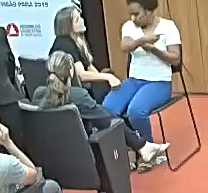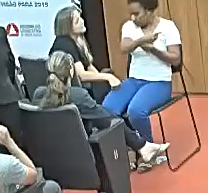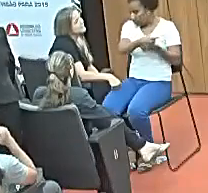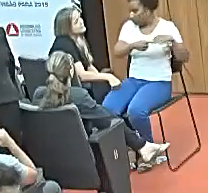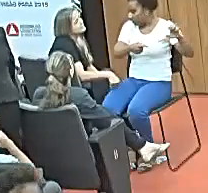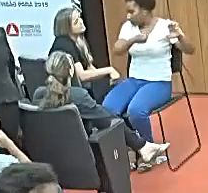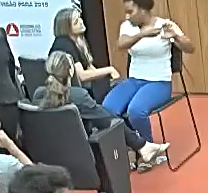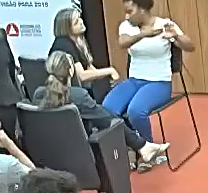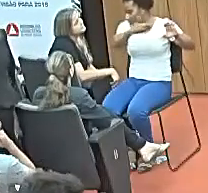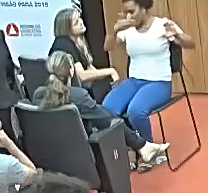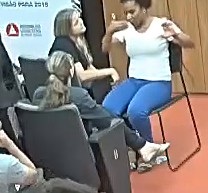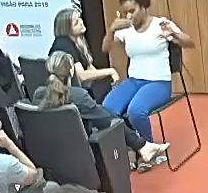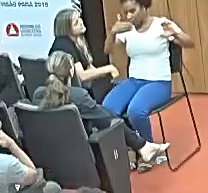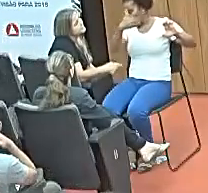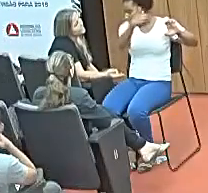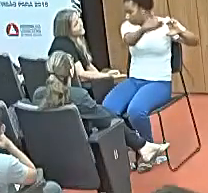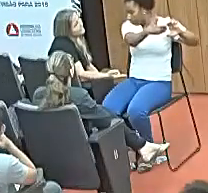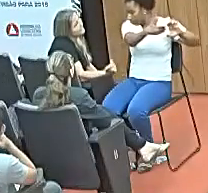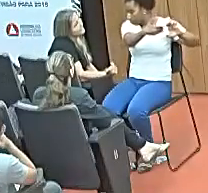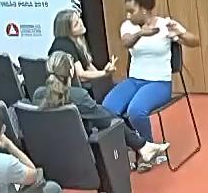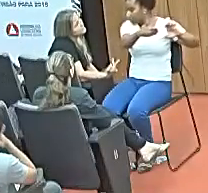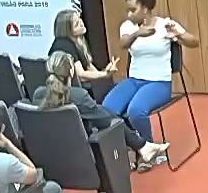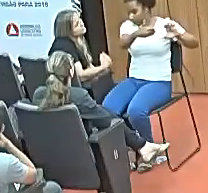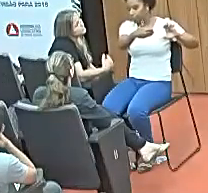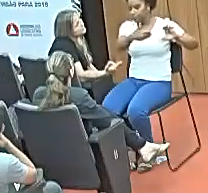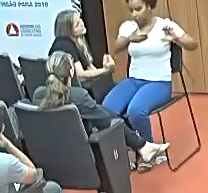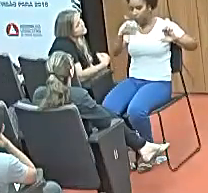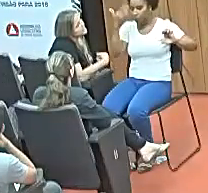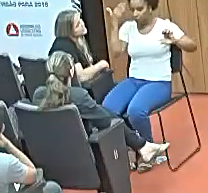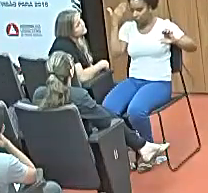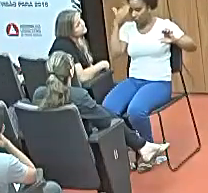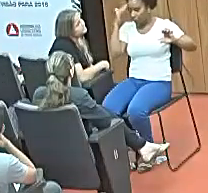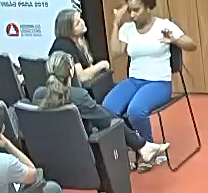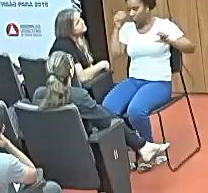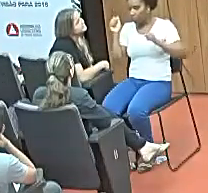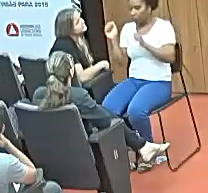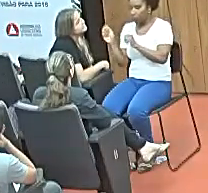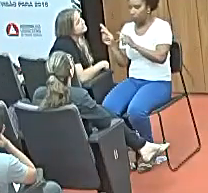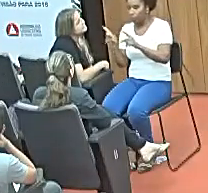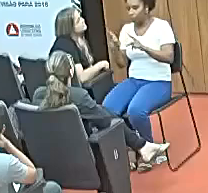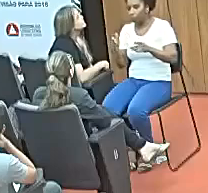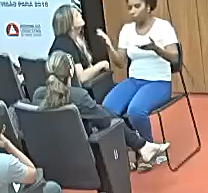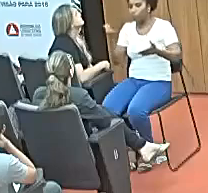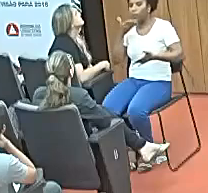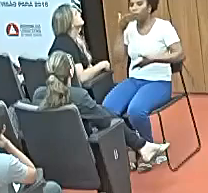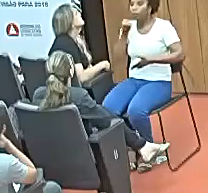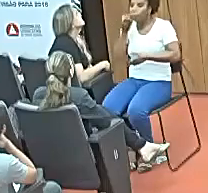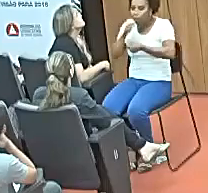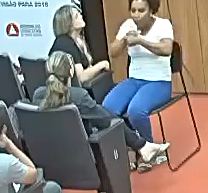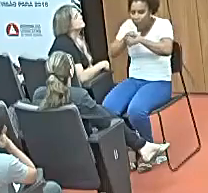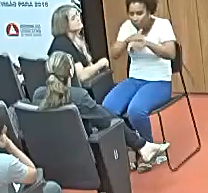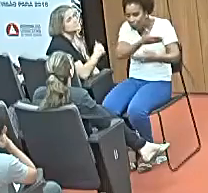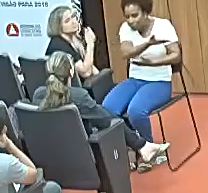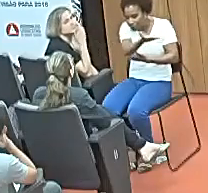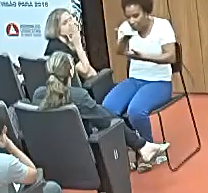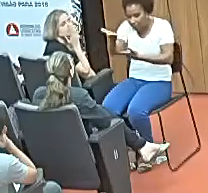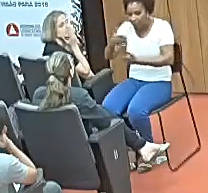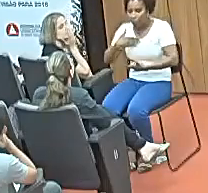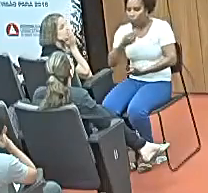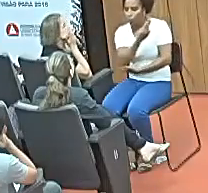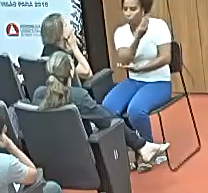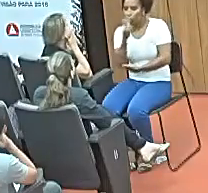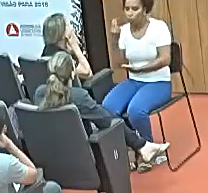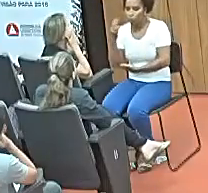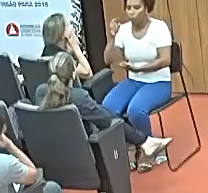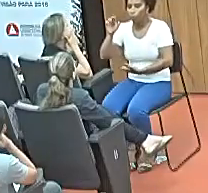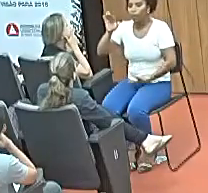boa noite a todos ea todas é meu nome é flávia eu estou aqui representando o movimento de